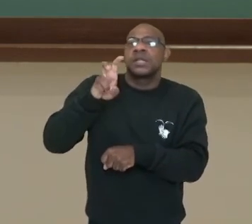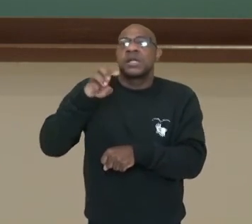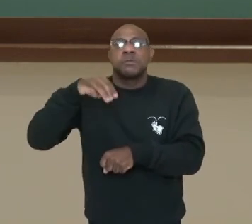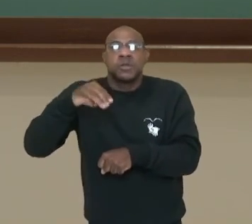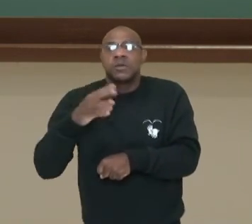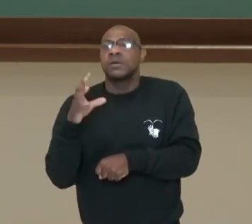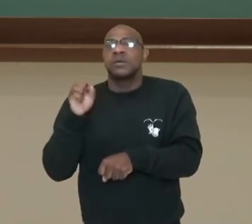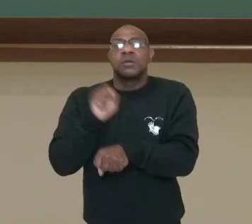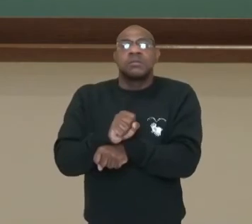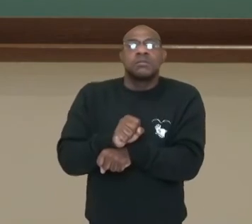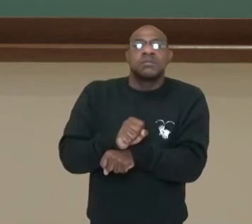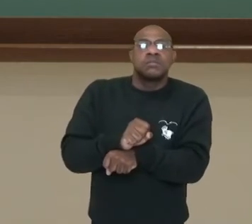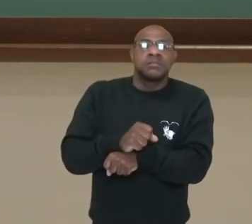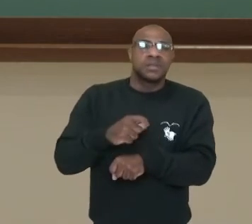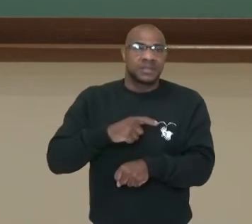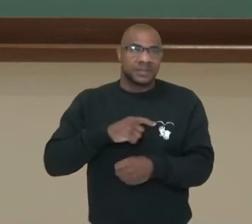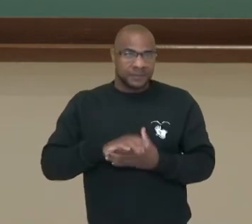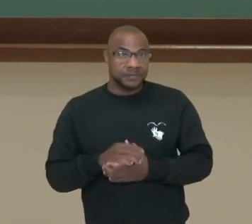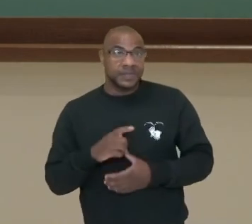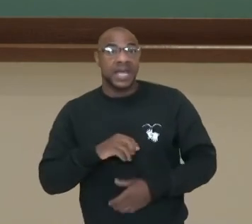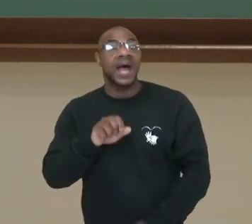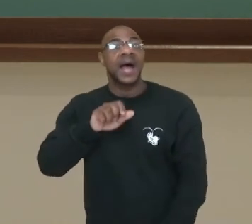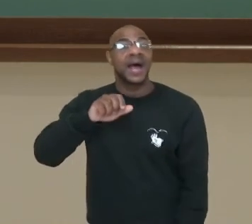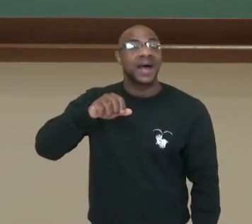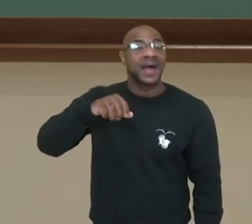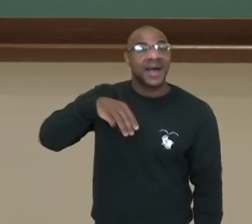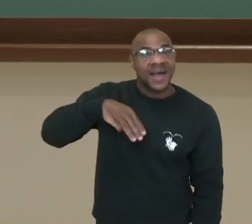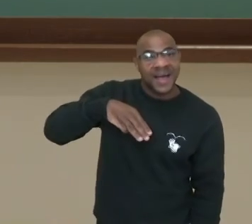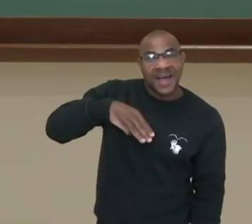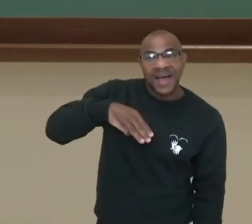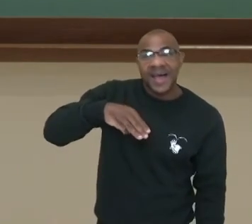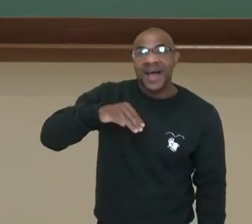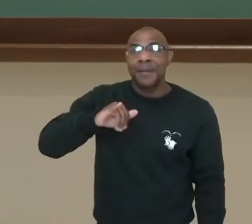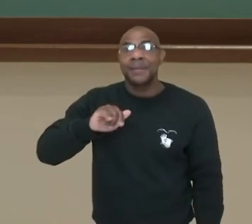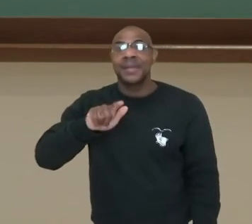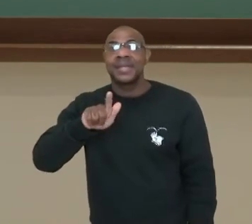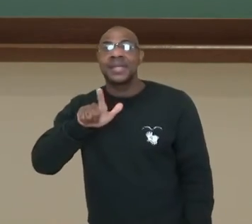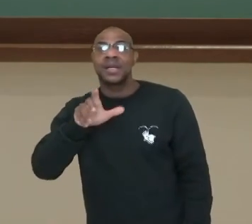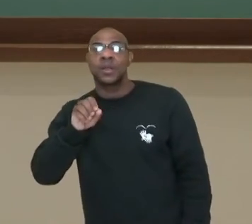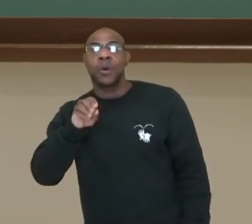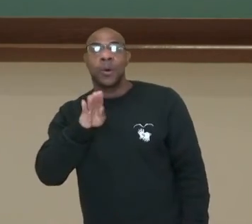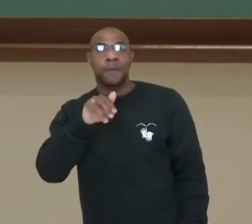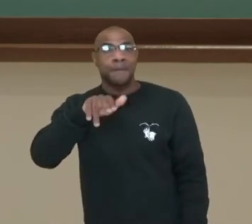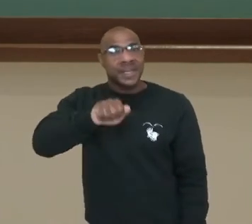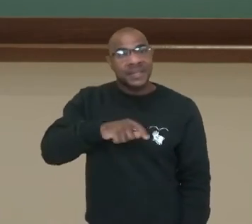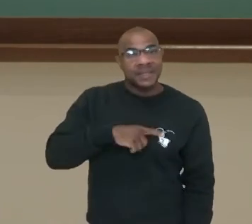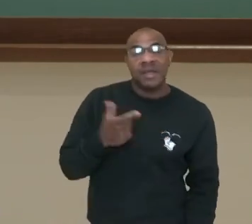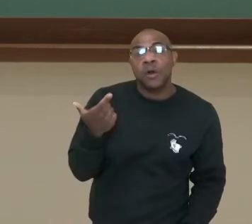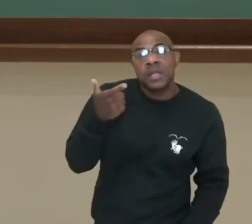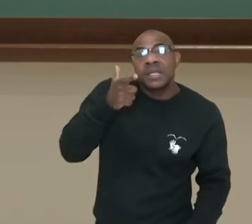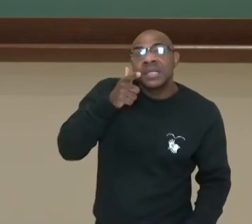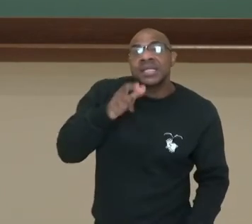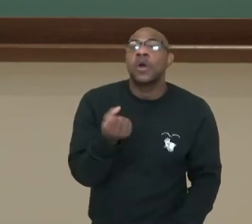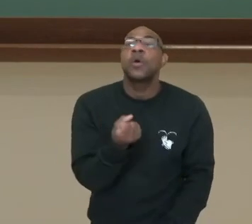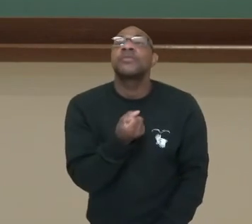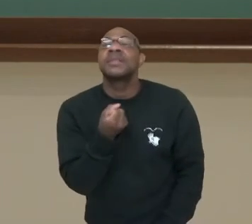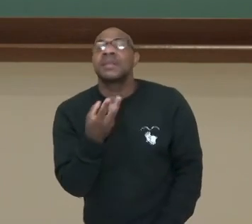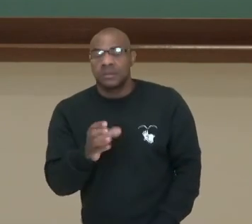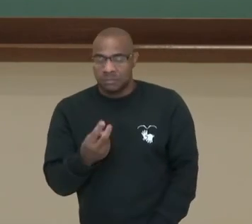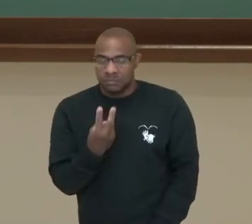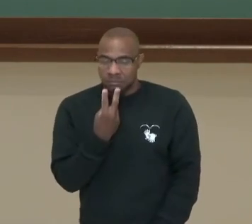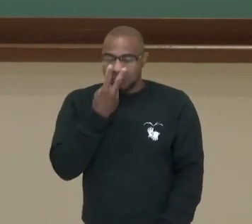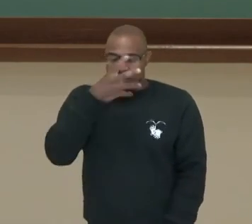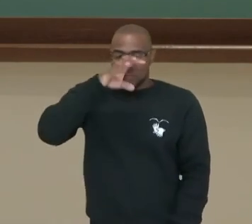outra proteína, que é a mioglobulina, tá? Que vai conseguir pegar uma quantidade maior de oxigênio e